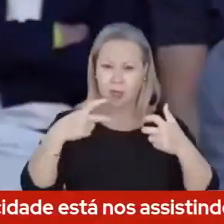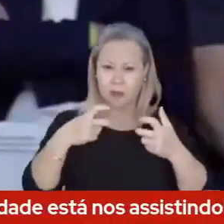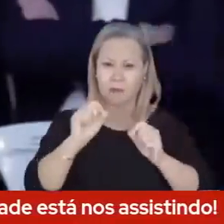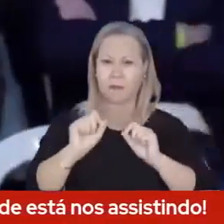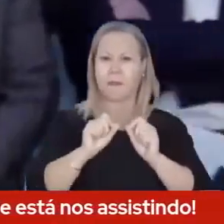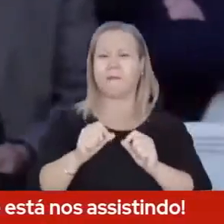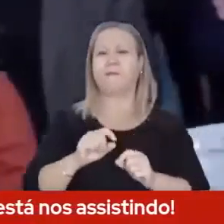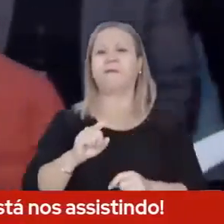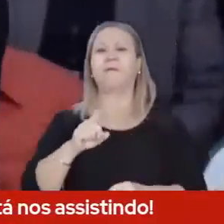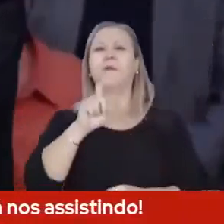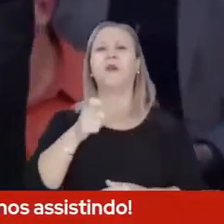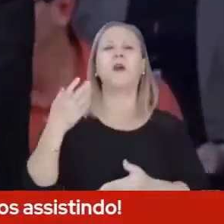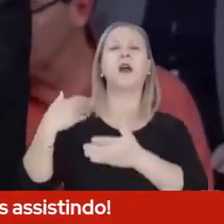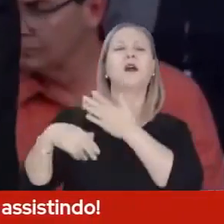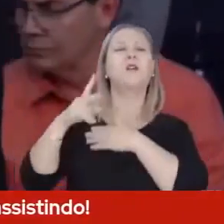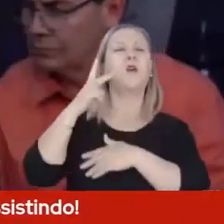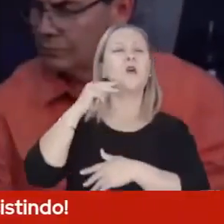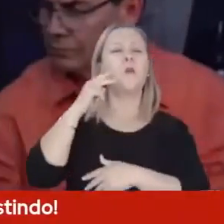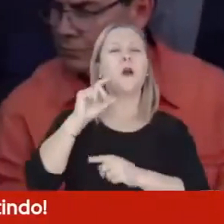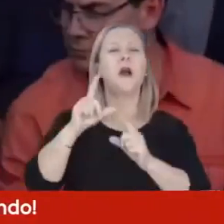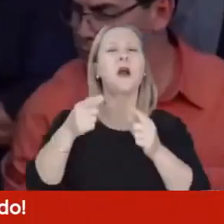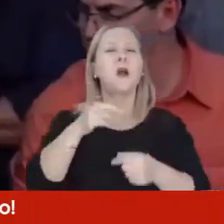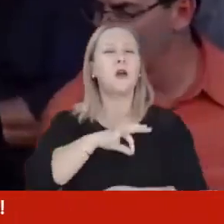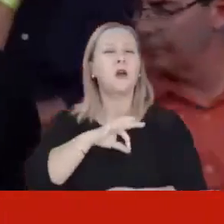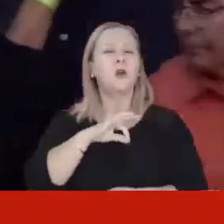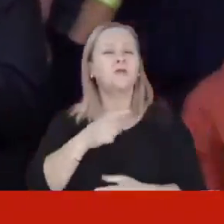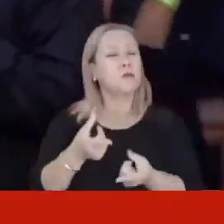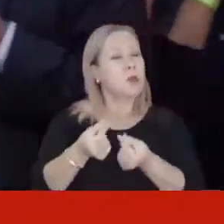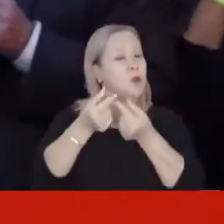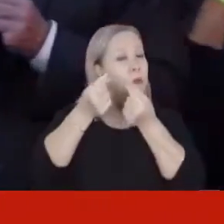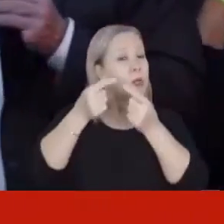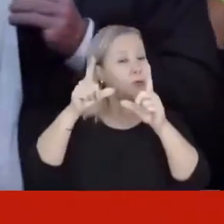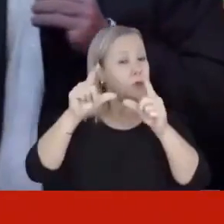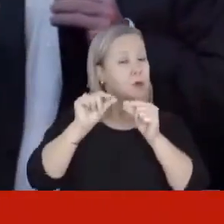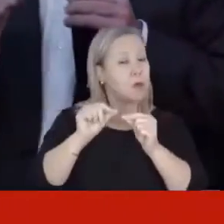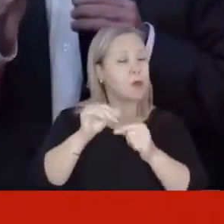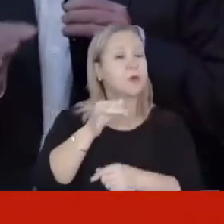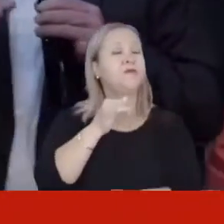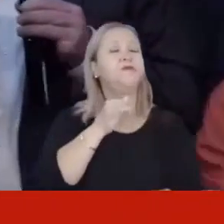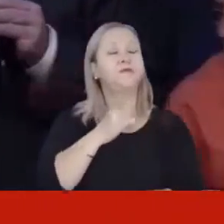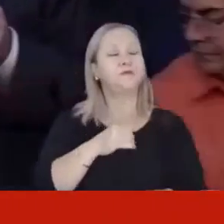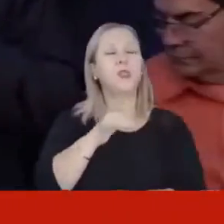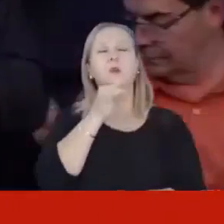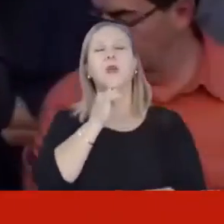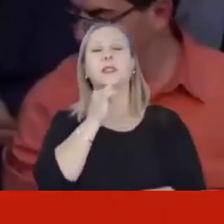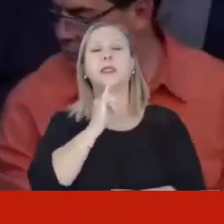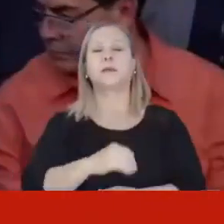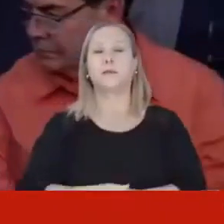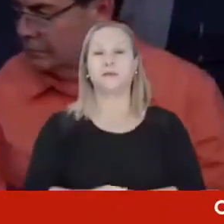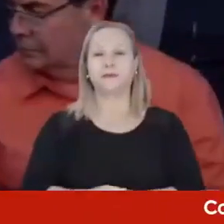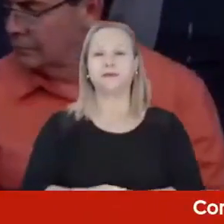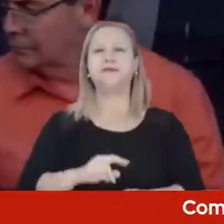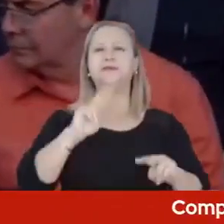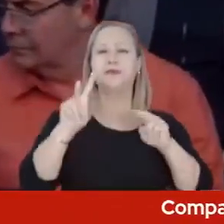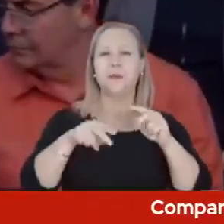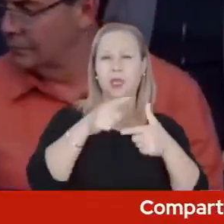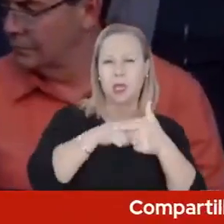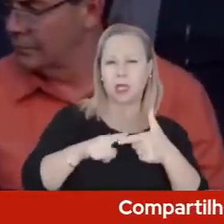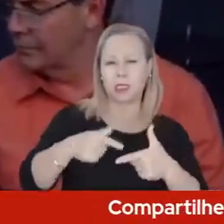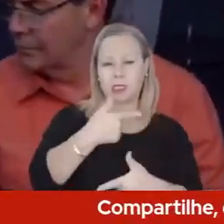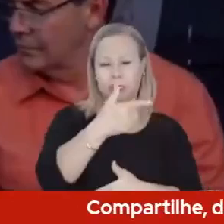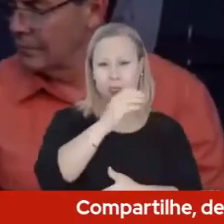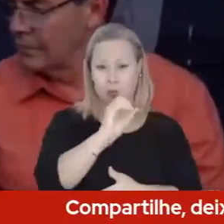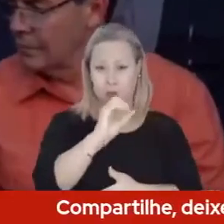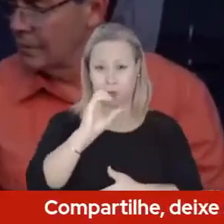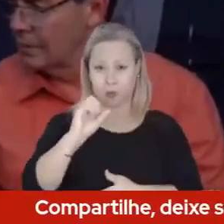que o preço fosse menor? E eu vou dar um exemplo que pode. Vocês viram a crise de 2008, a